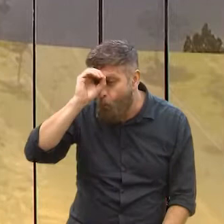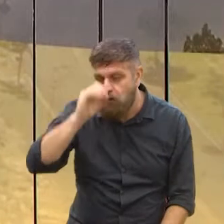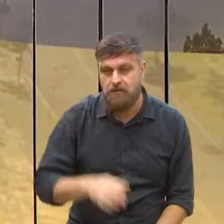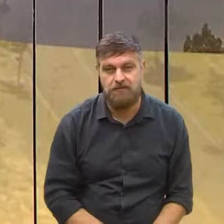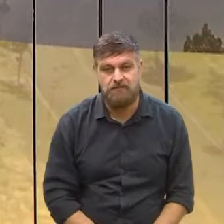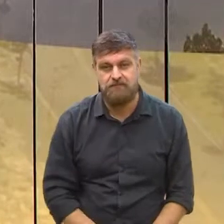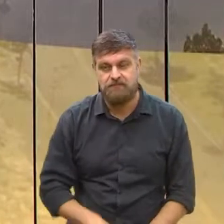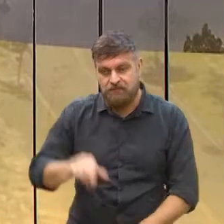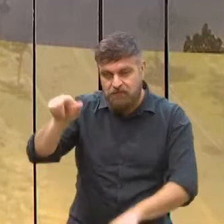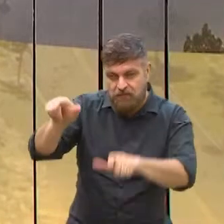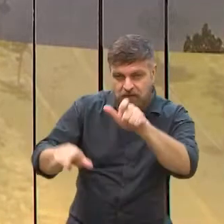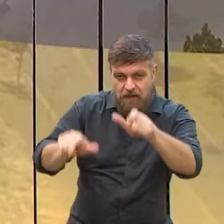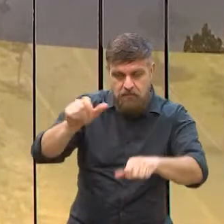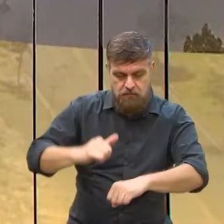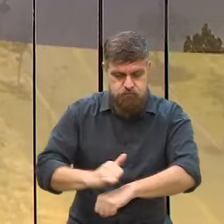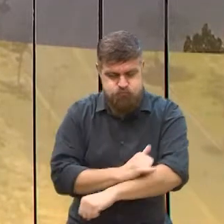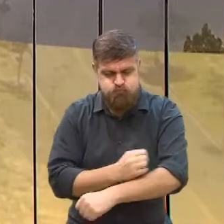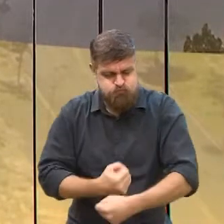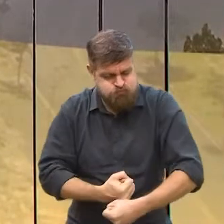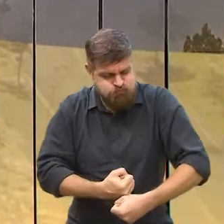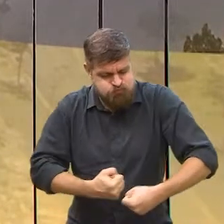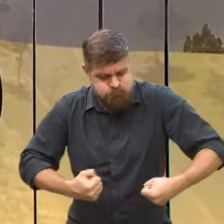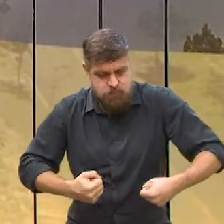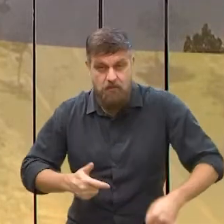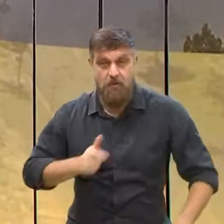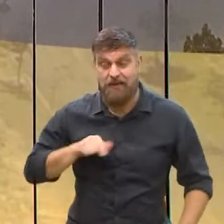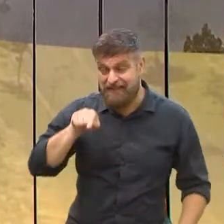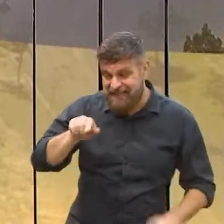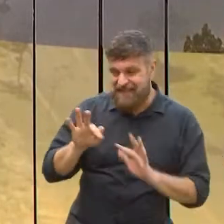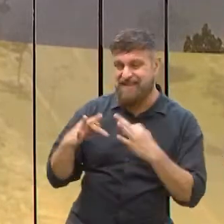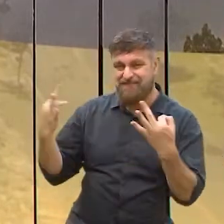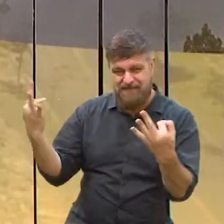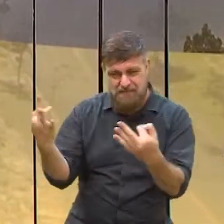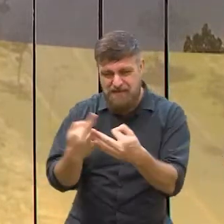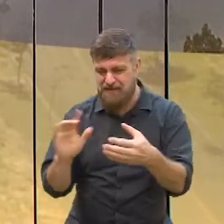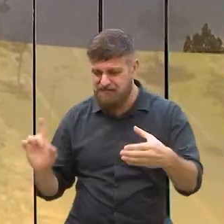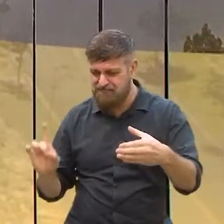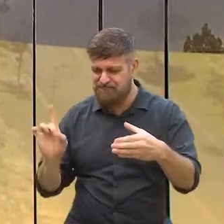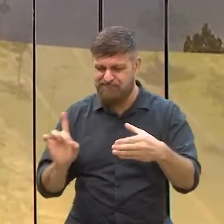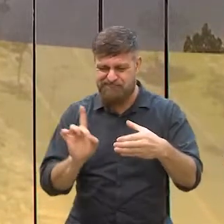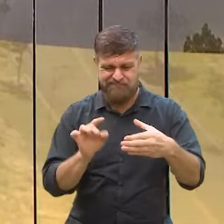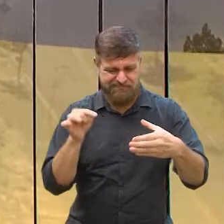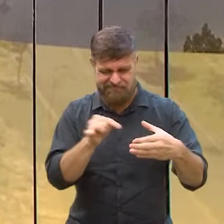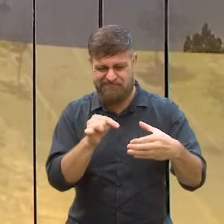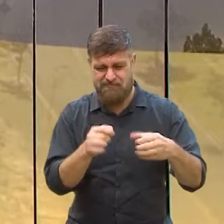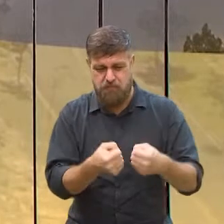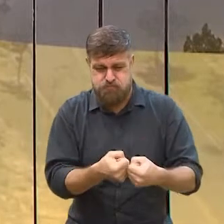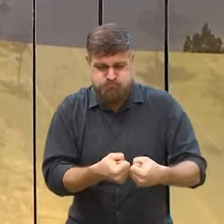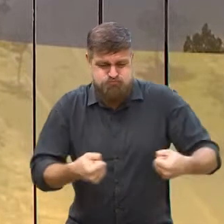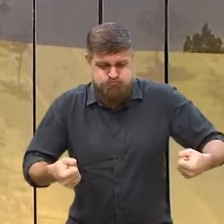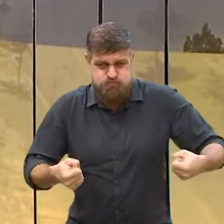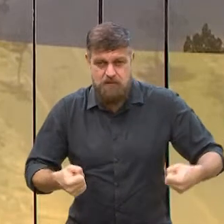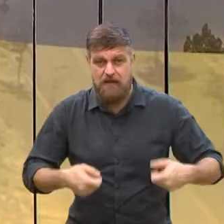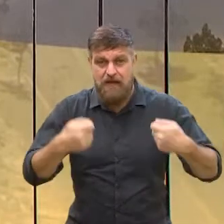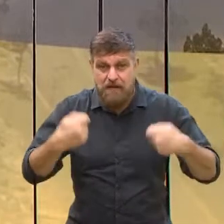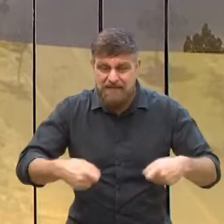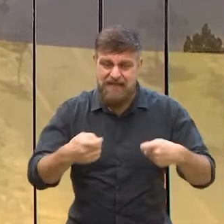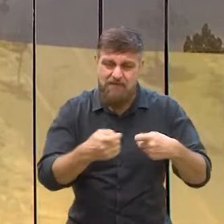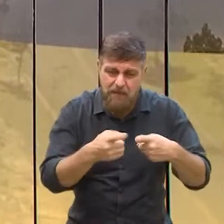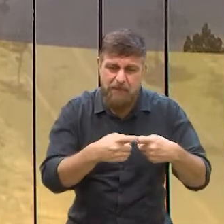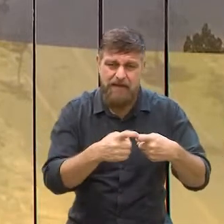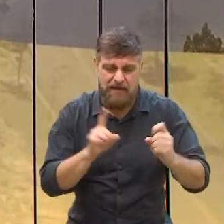as pessoas que têm obesidade ou têm familiar com obesidade, né, deveriam procurar um atendimento